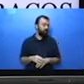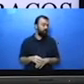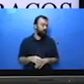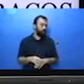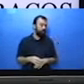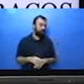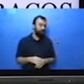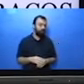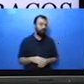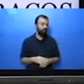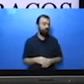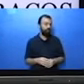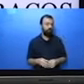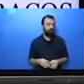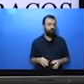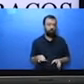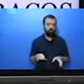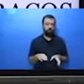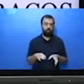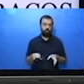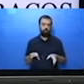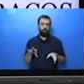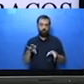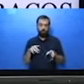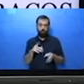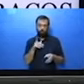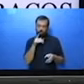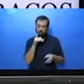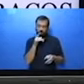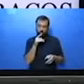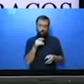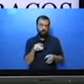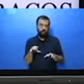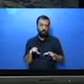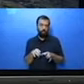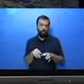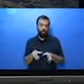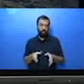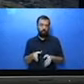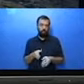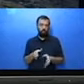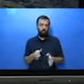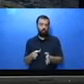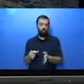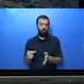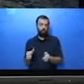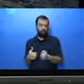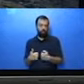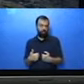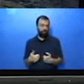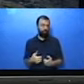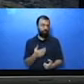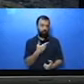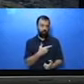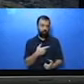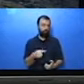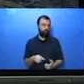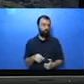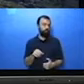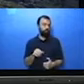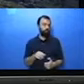de várzeas, terraços fluviais, tesos e baixo planalto. Olha a planície